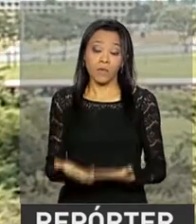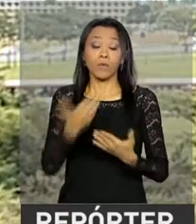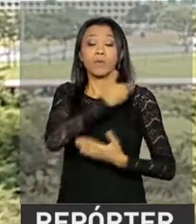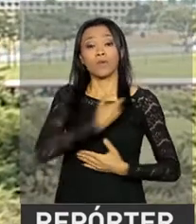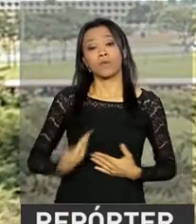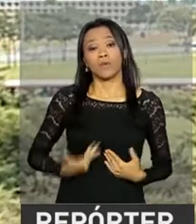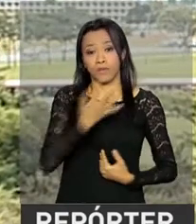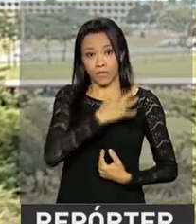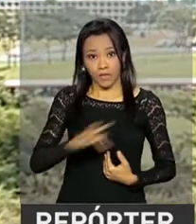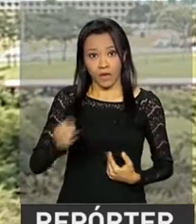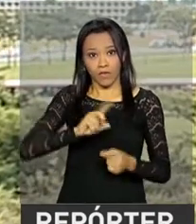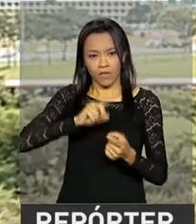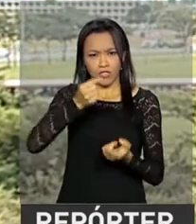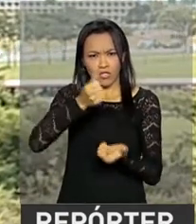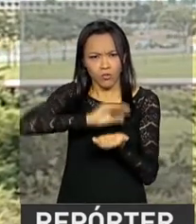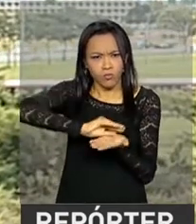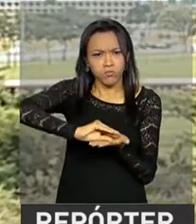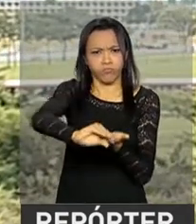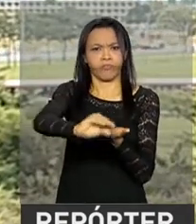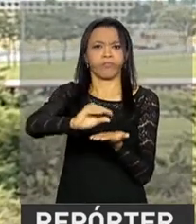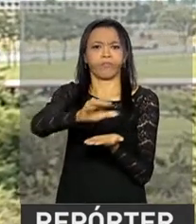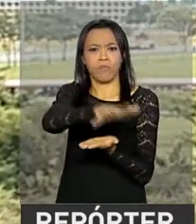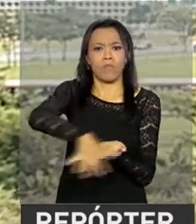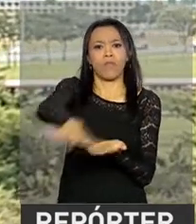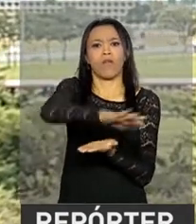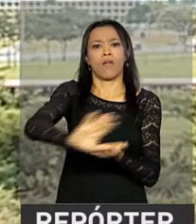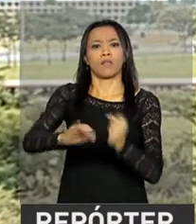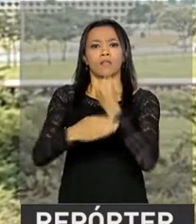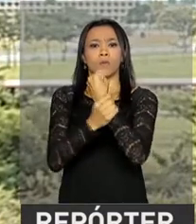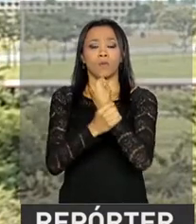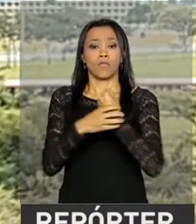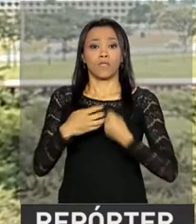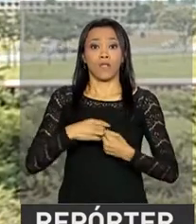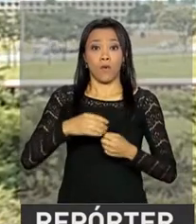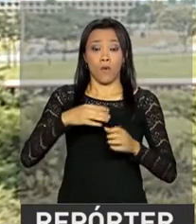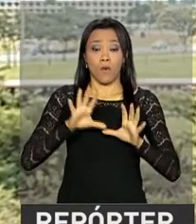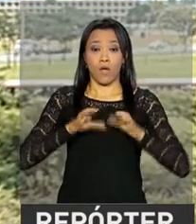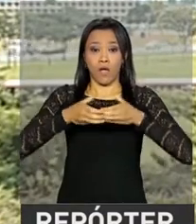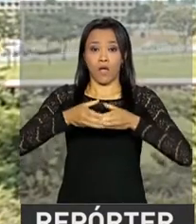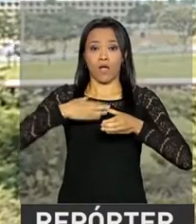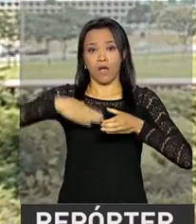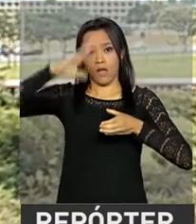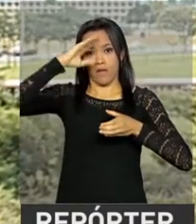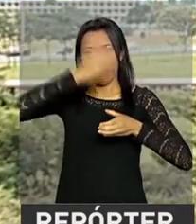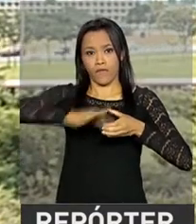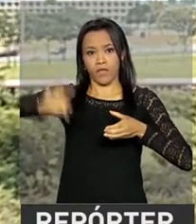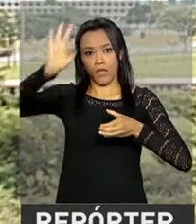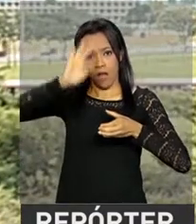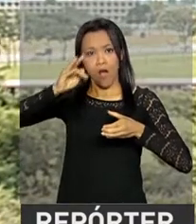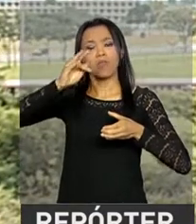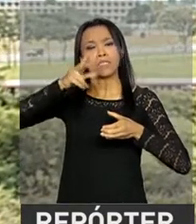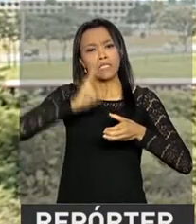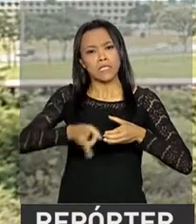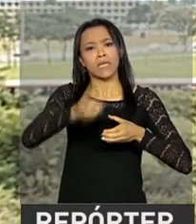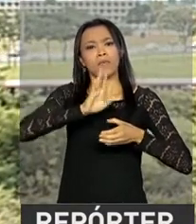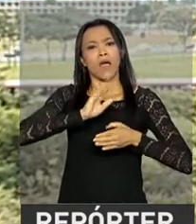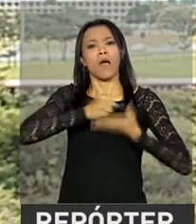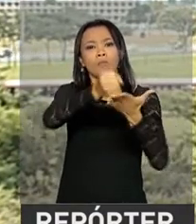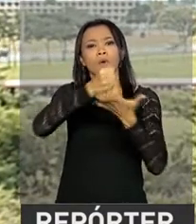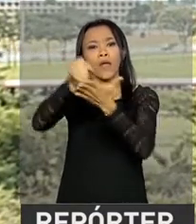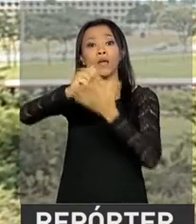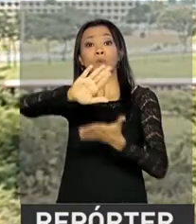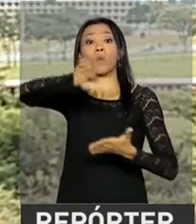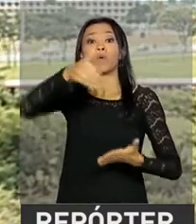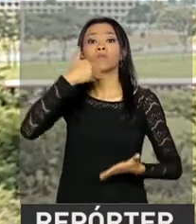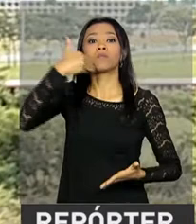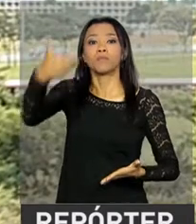investindo pesado na segurança. A Força Nacional tem atuado sempre que solicitada. Nesta segunda-feira mesmo, nós